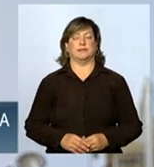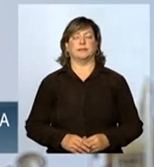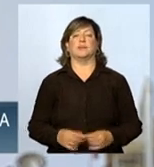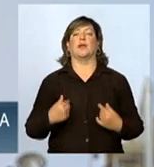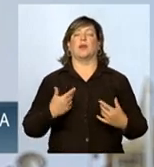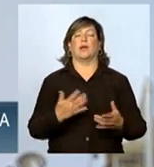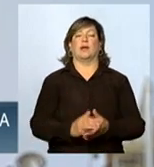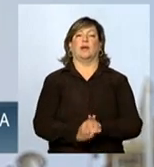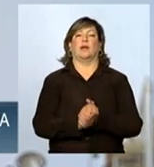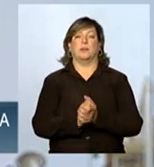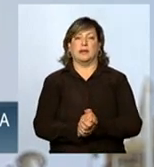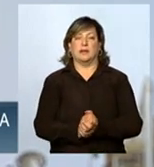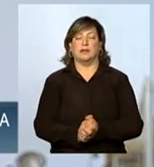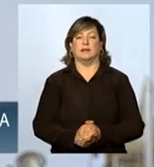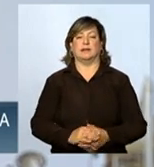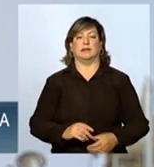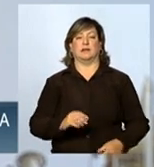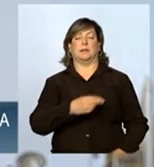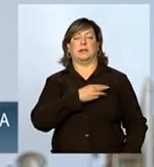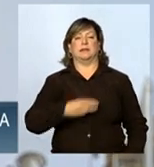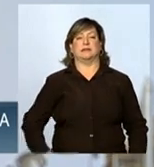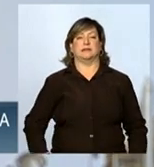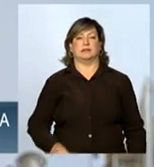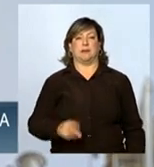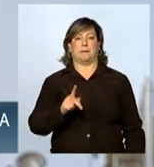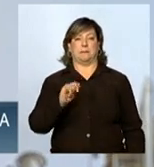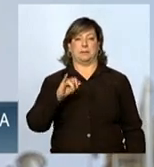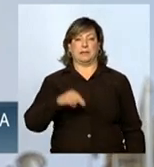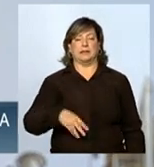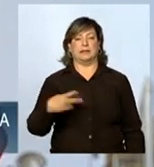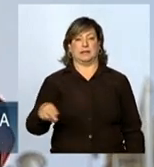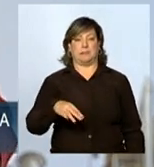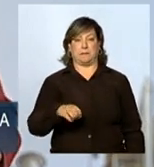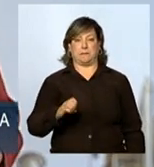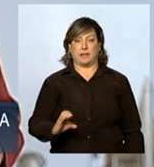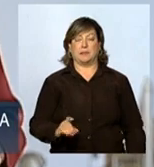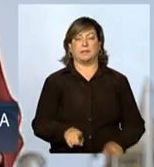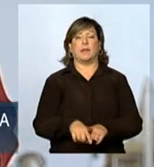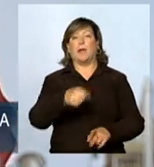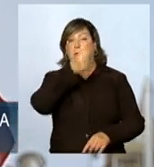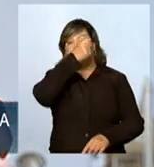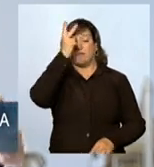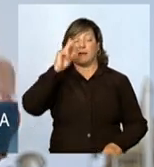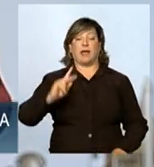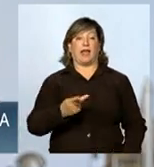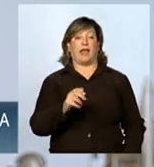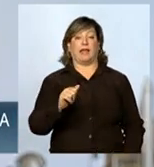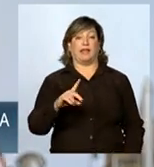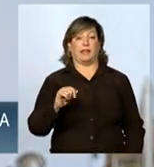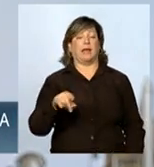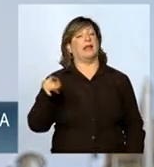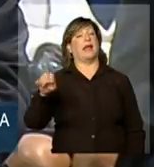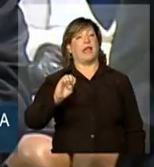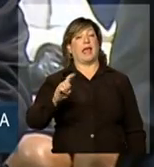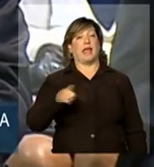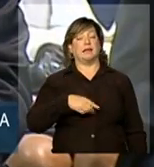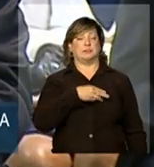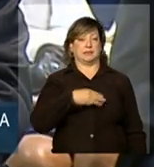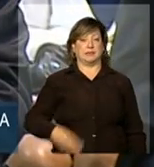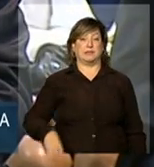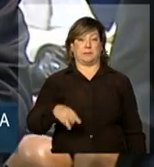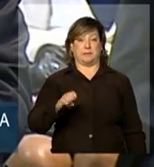Quero cumprimentar o ministro Henrique Paim, da Educação, o prefeito Fernando Haddad, ex-ministro